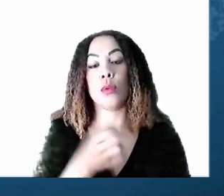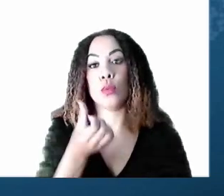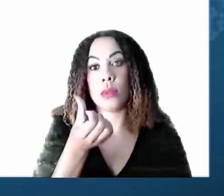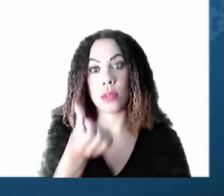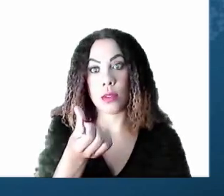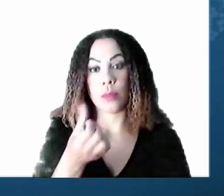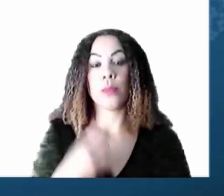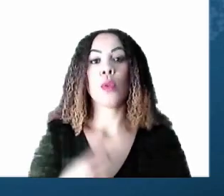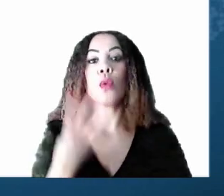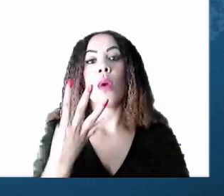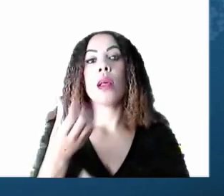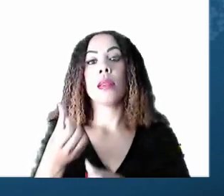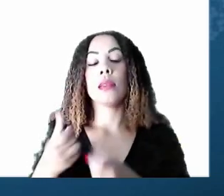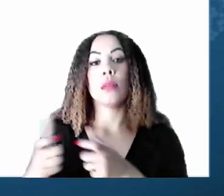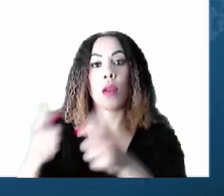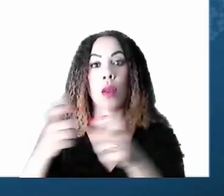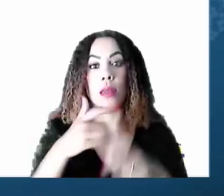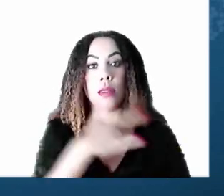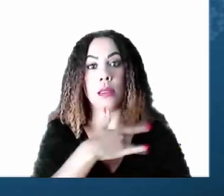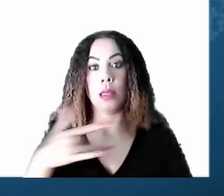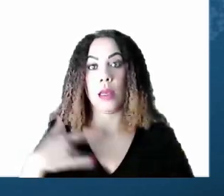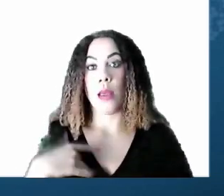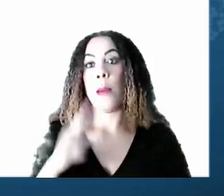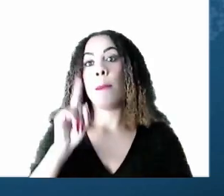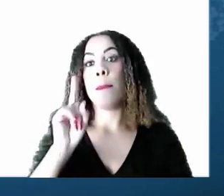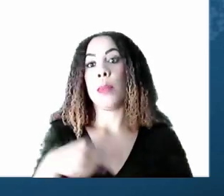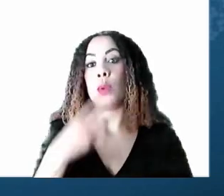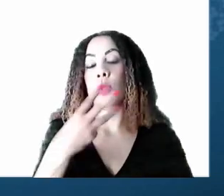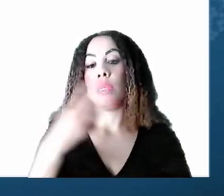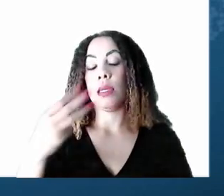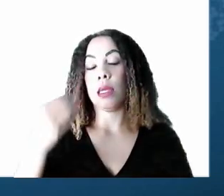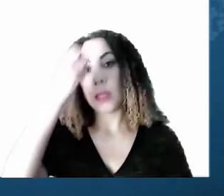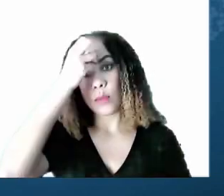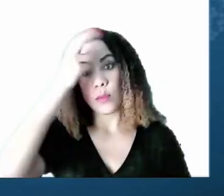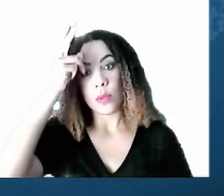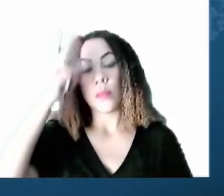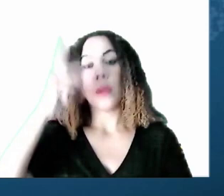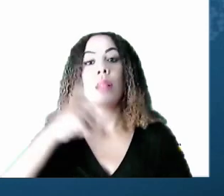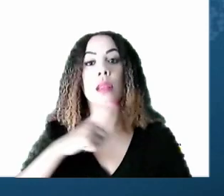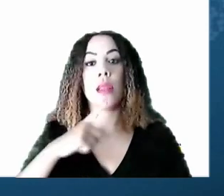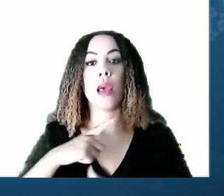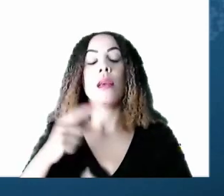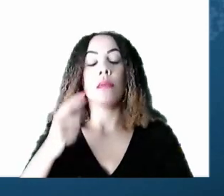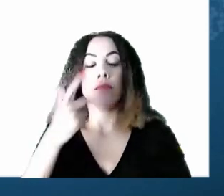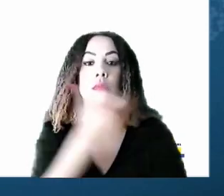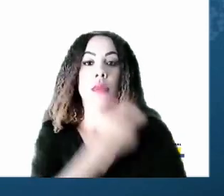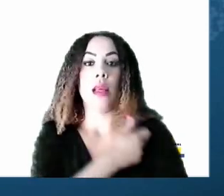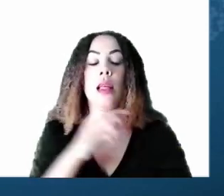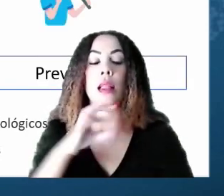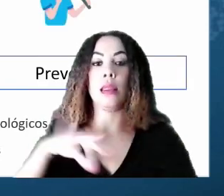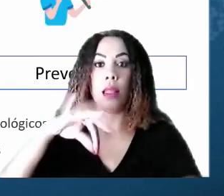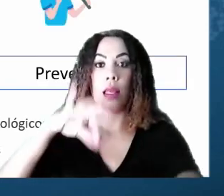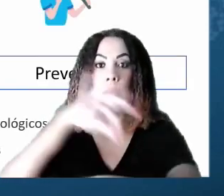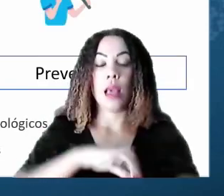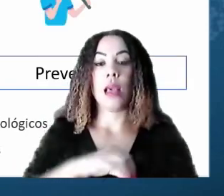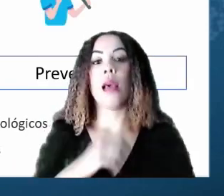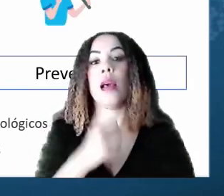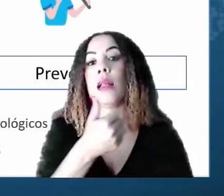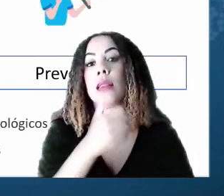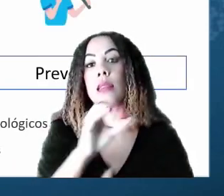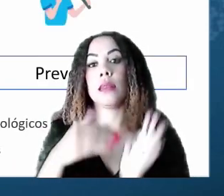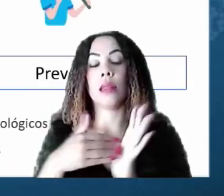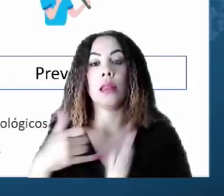saúde, 1.330 municípios com indicação de vacinação contra a dengue de 10 a 14